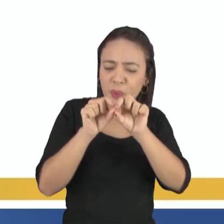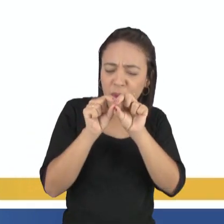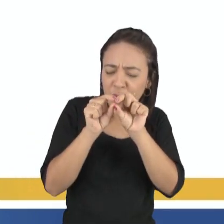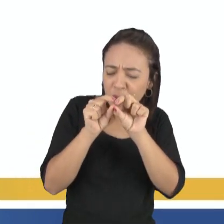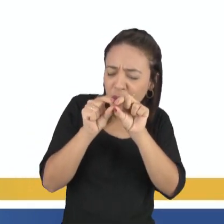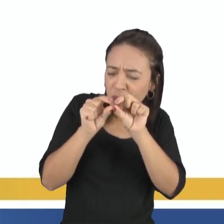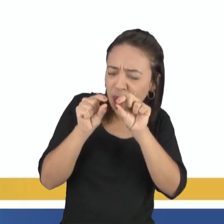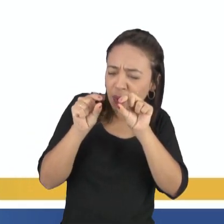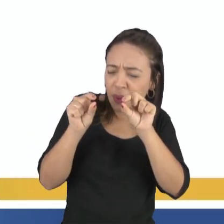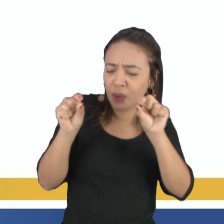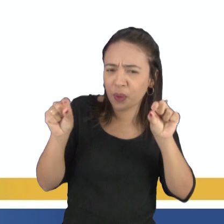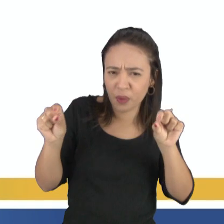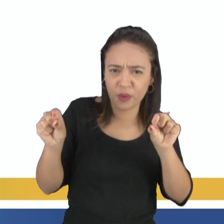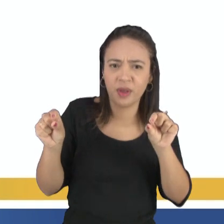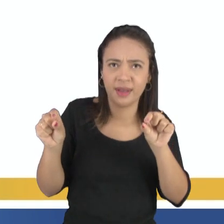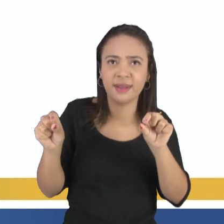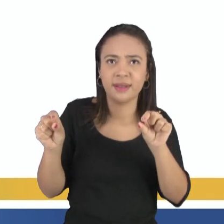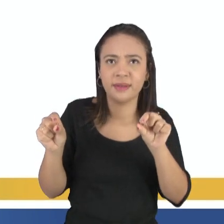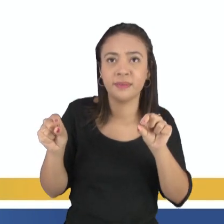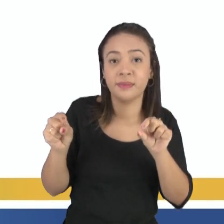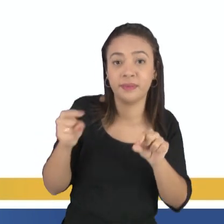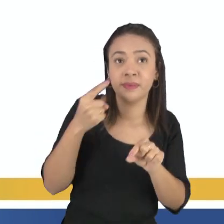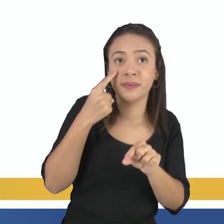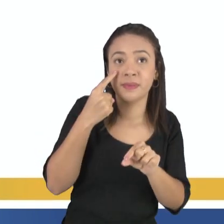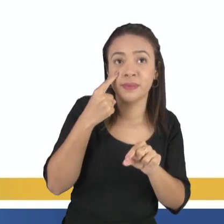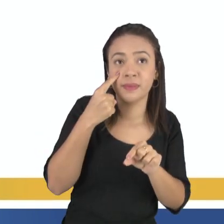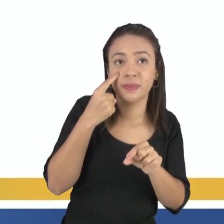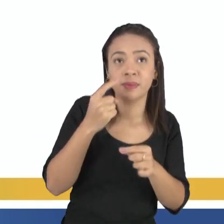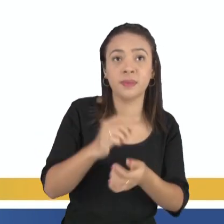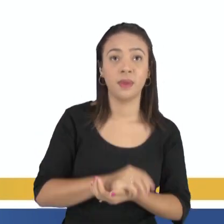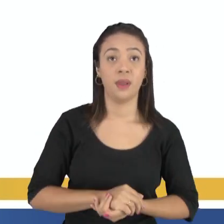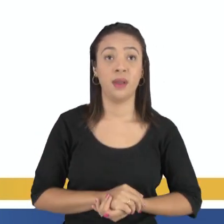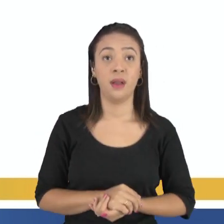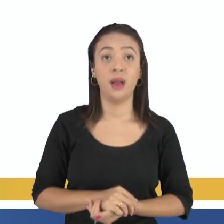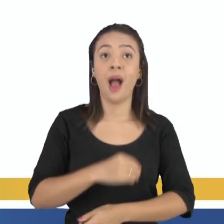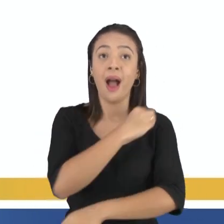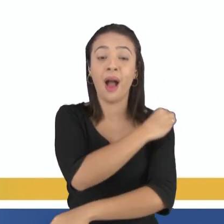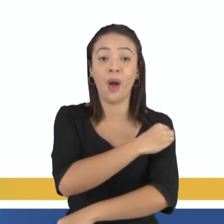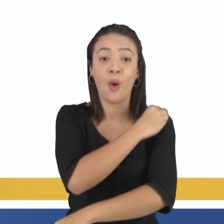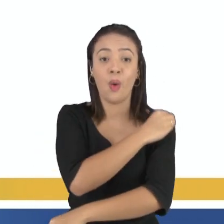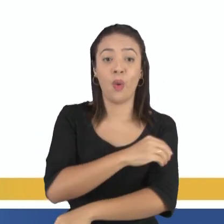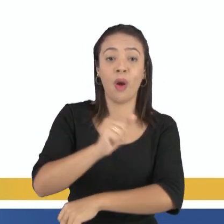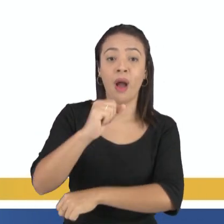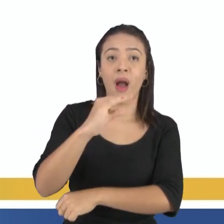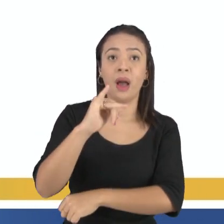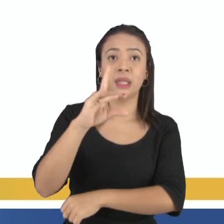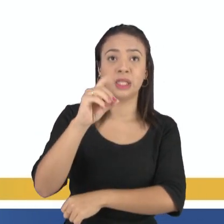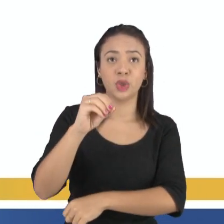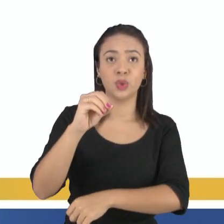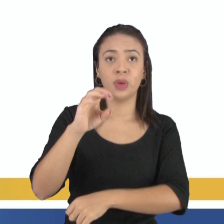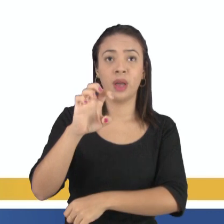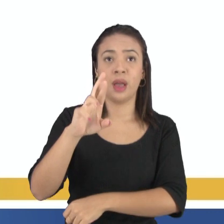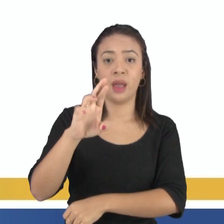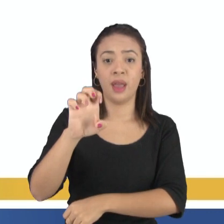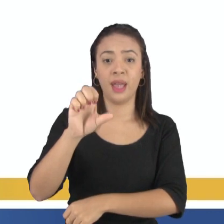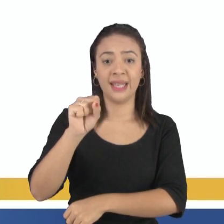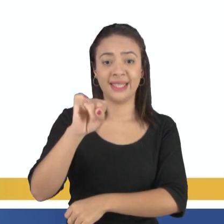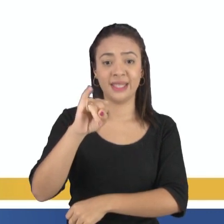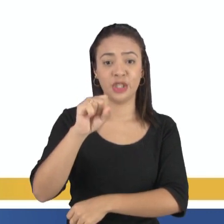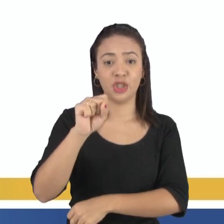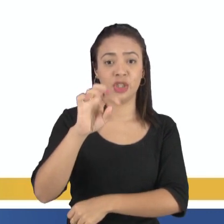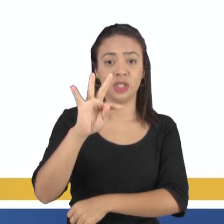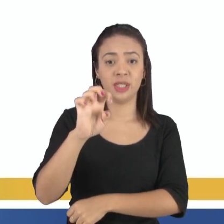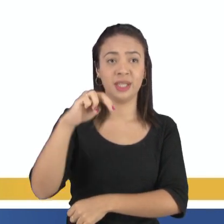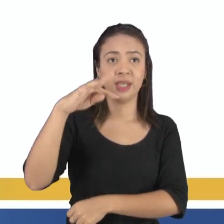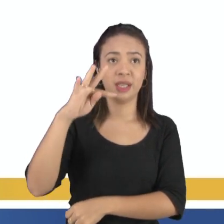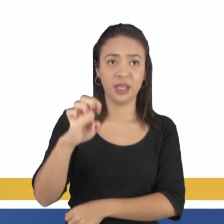que tem essa função aí álcool-ácido resistente, certo? Medem ali aproximadamente 2 a